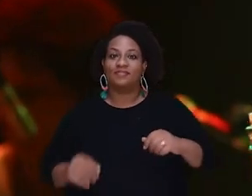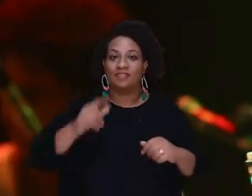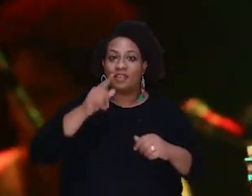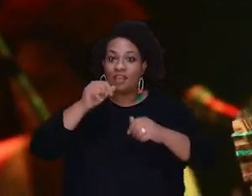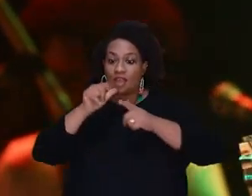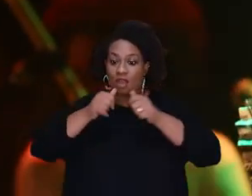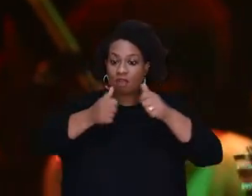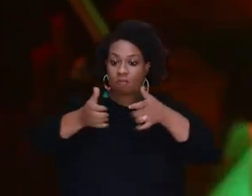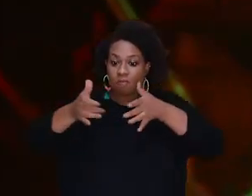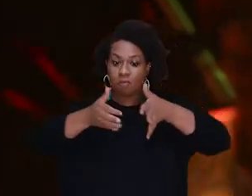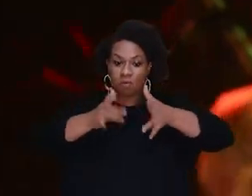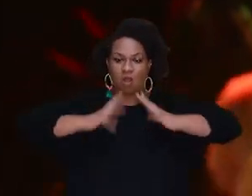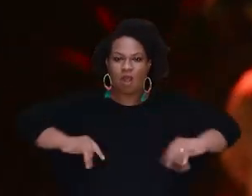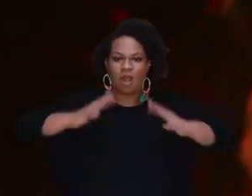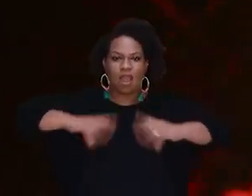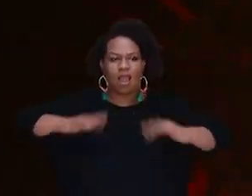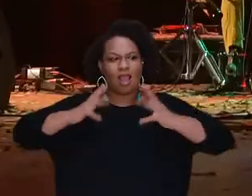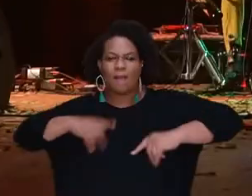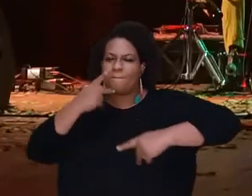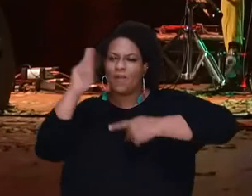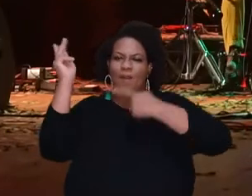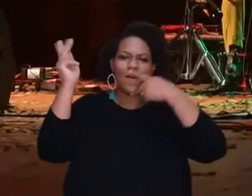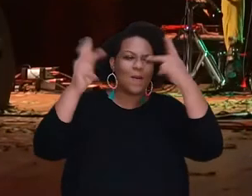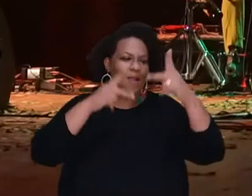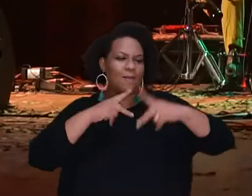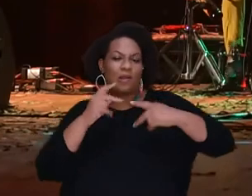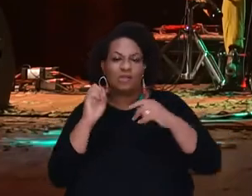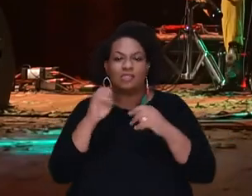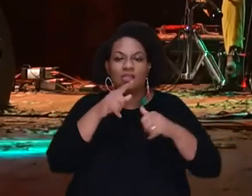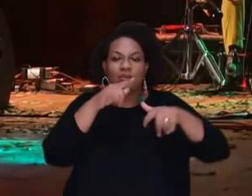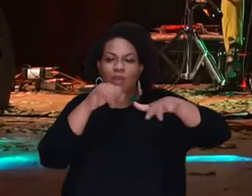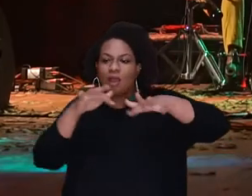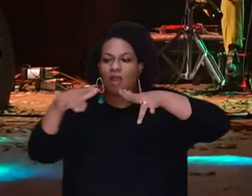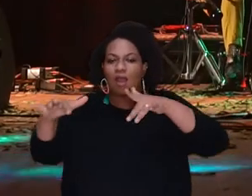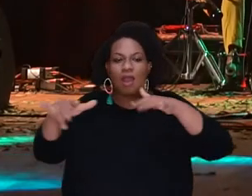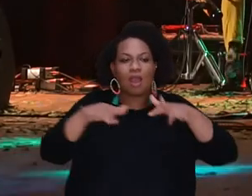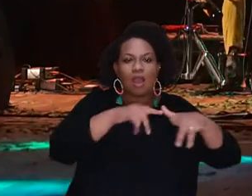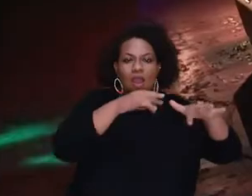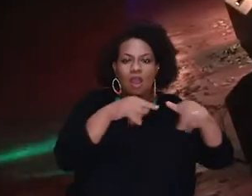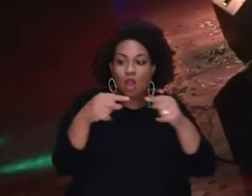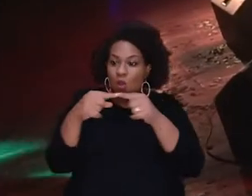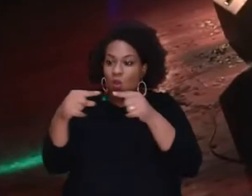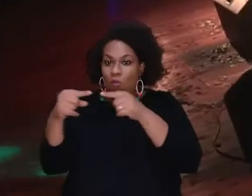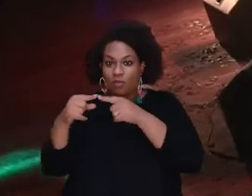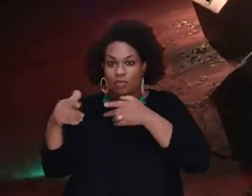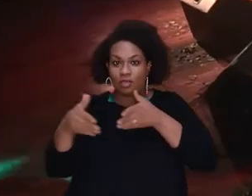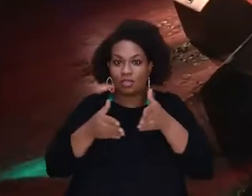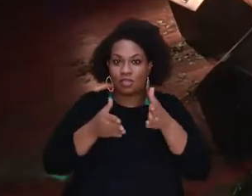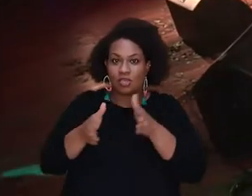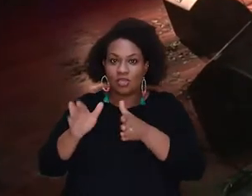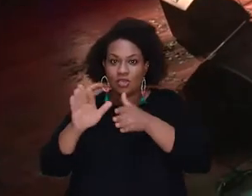Chago a nascente, lava a porra toda. Pra maresia combina com o meu rio, viu? Minha